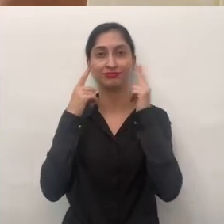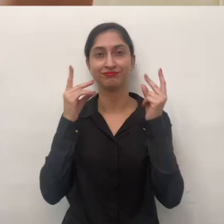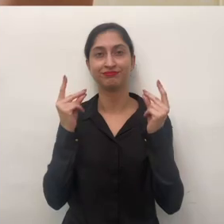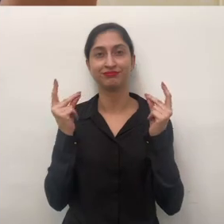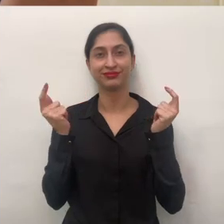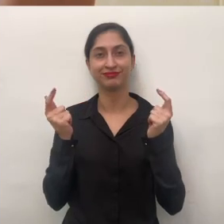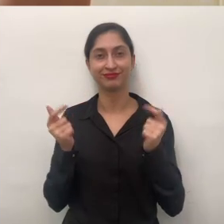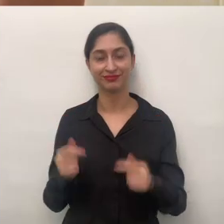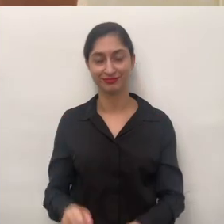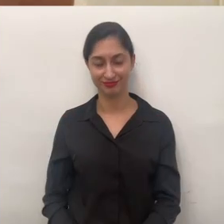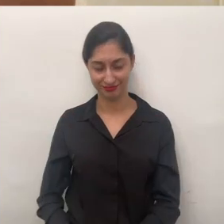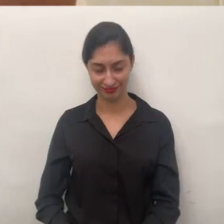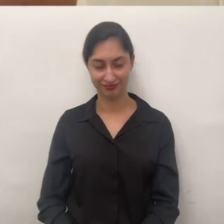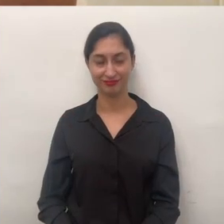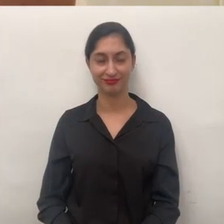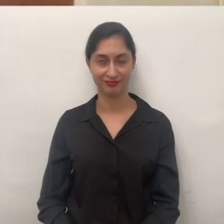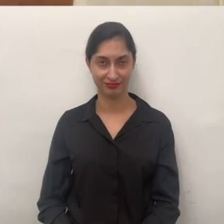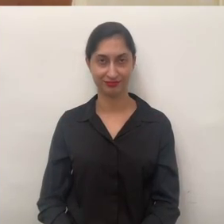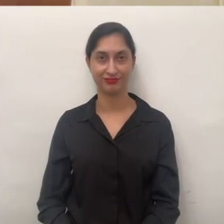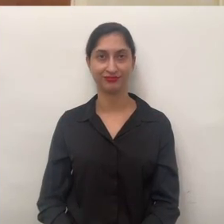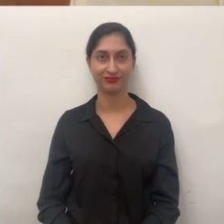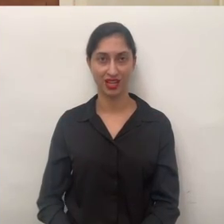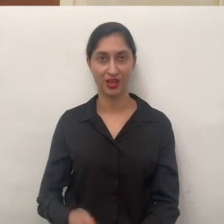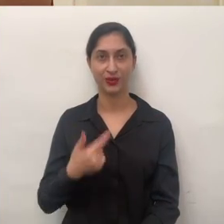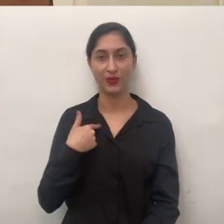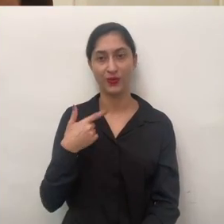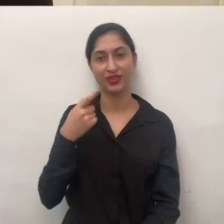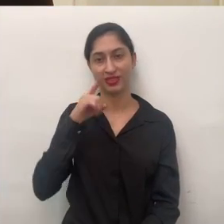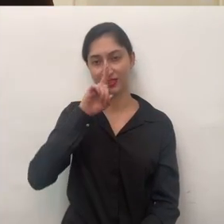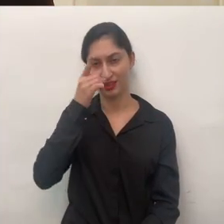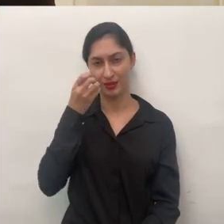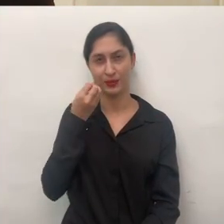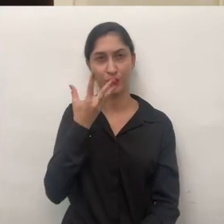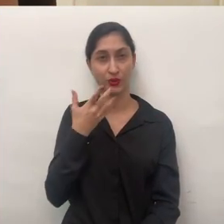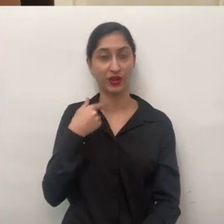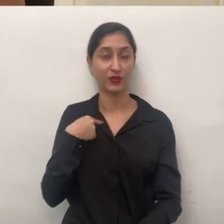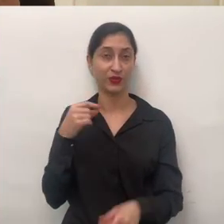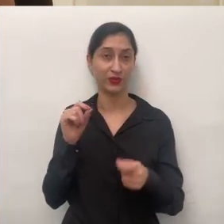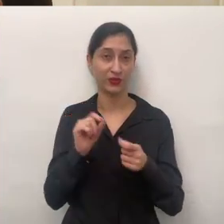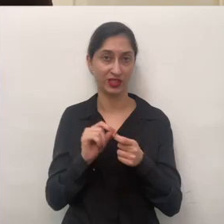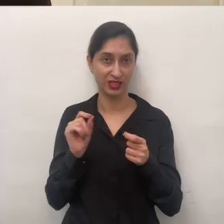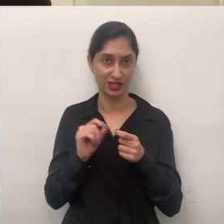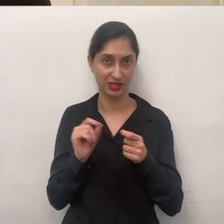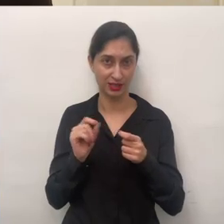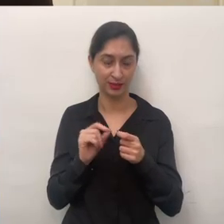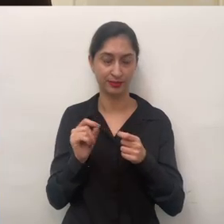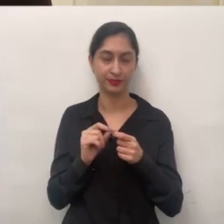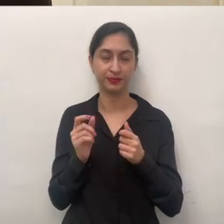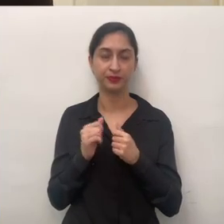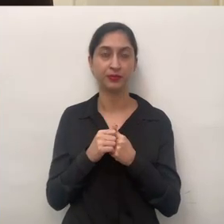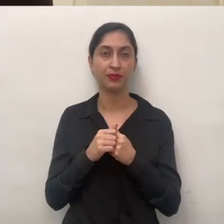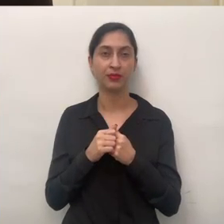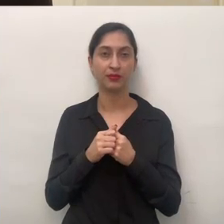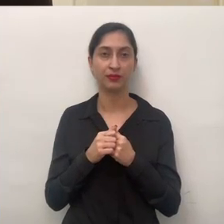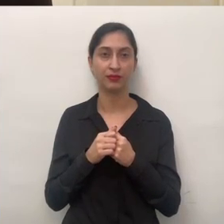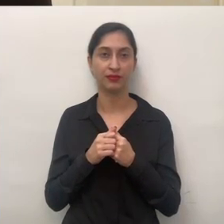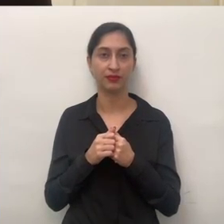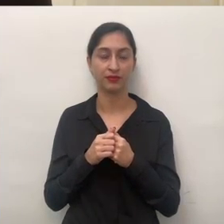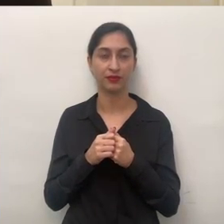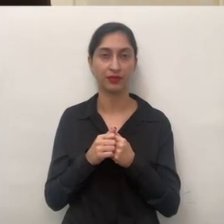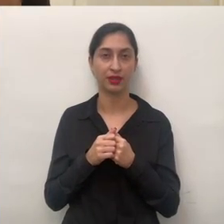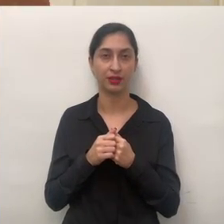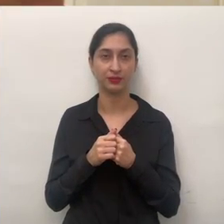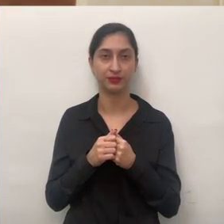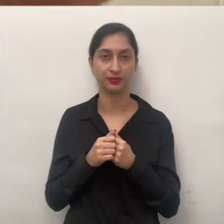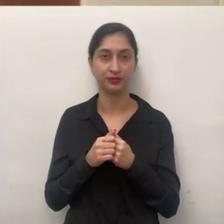desato o nó de uma grande ideia e faço o silo em que eu